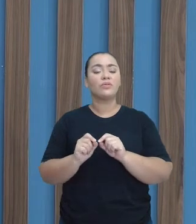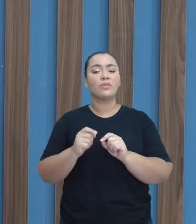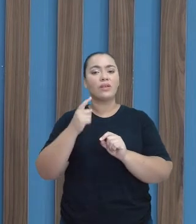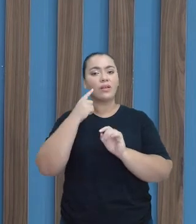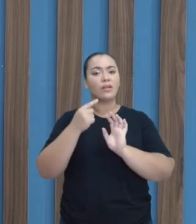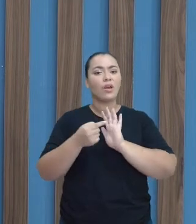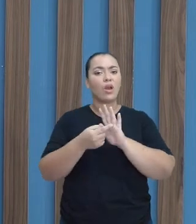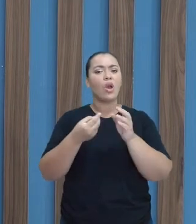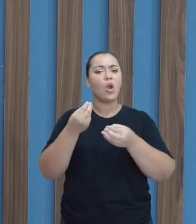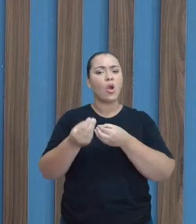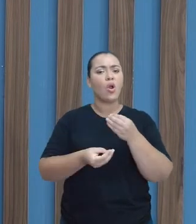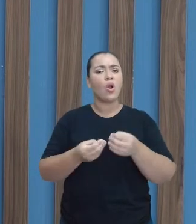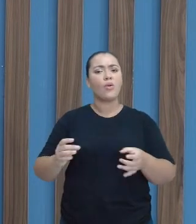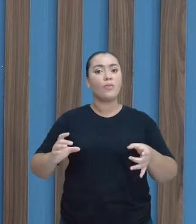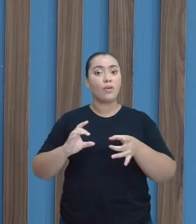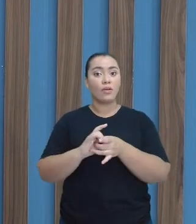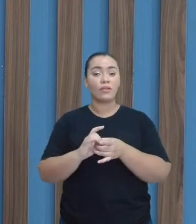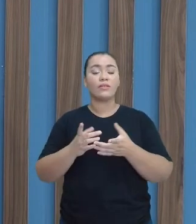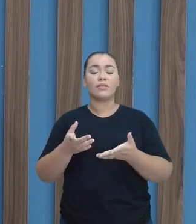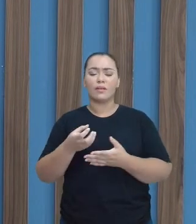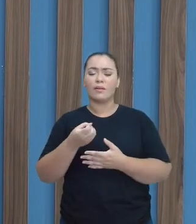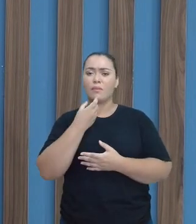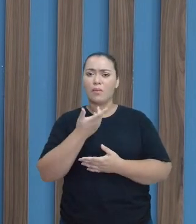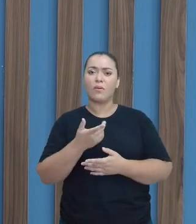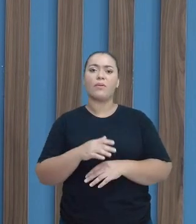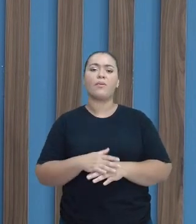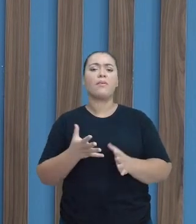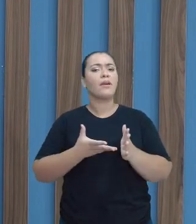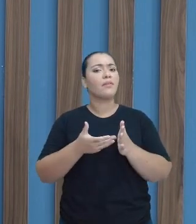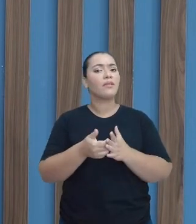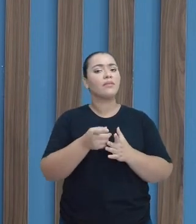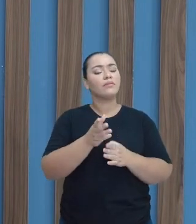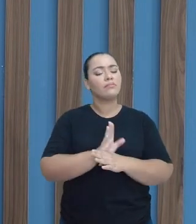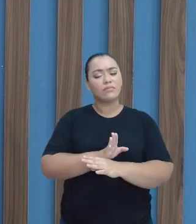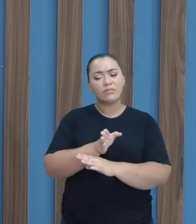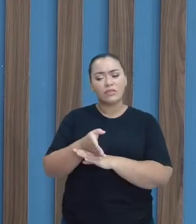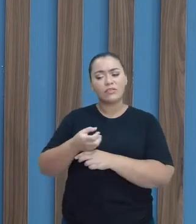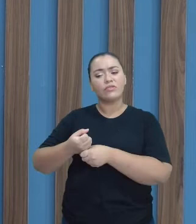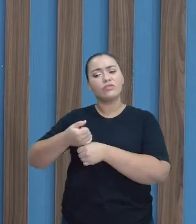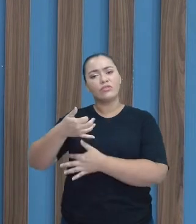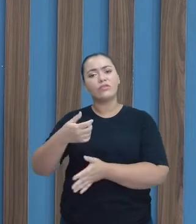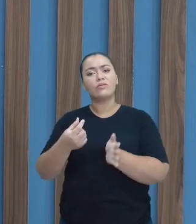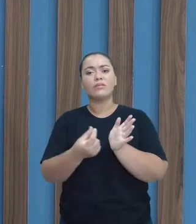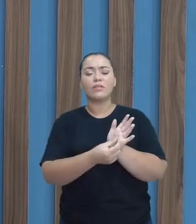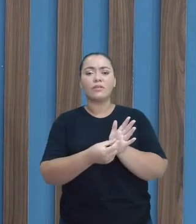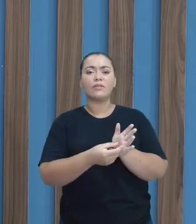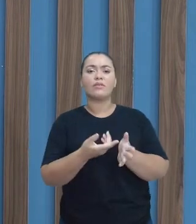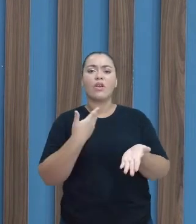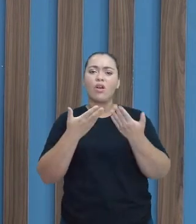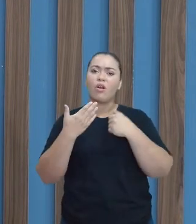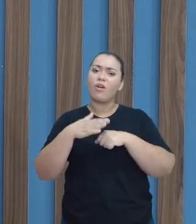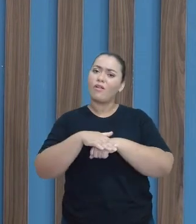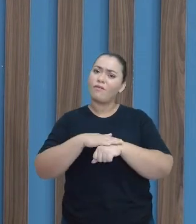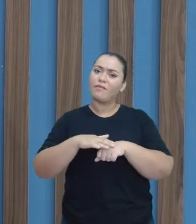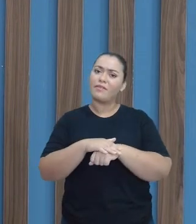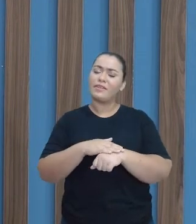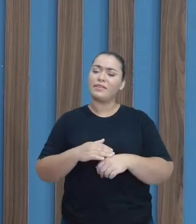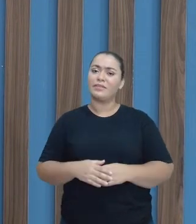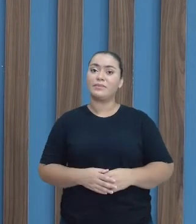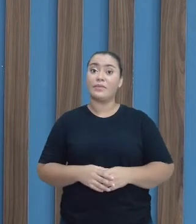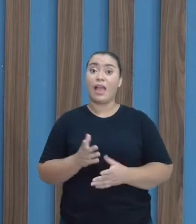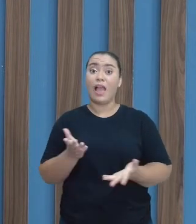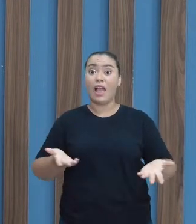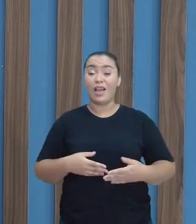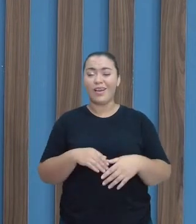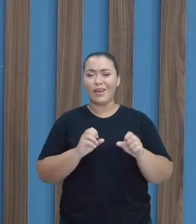se conectar. E isso é maravilhoso. Então, entra, se conecta aí e fala conosco aqui no chat, tá? A aula